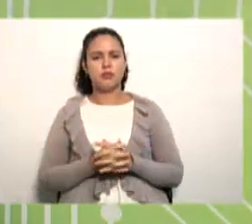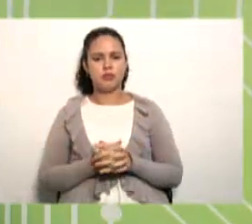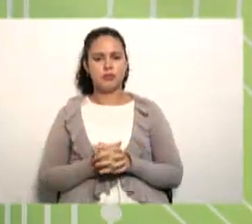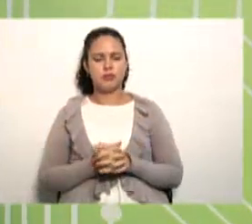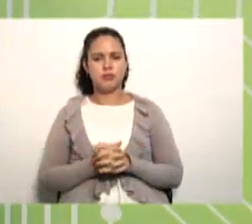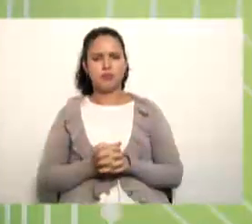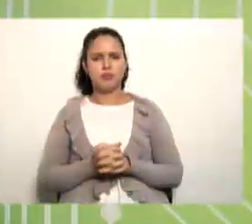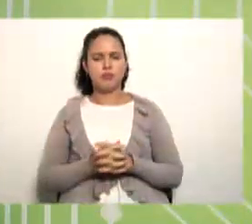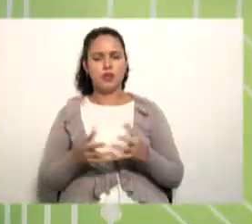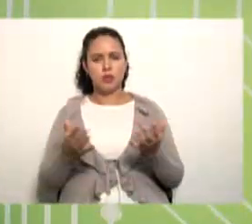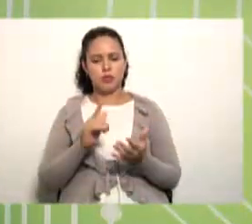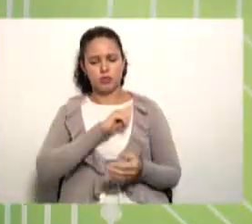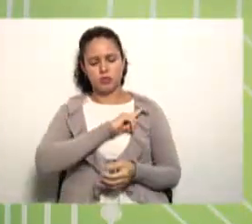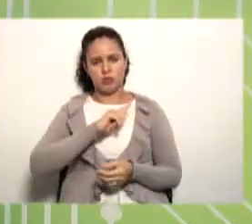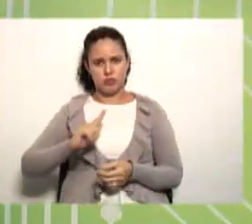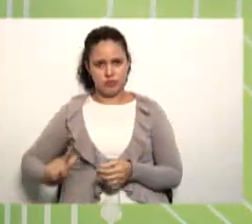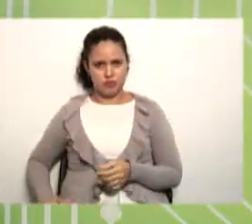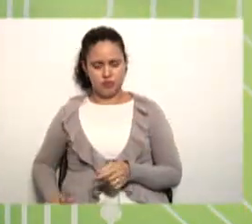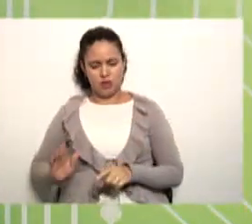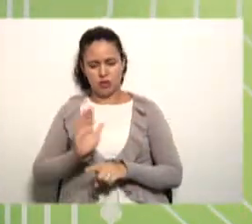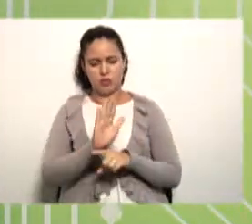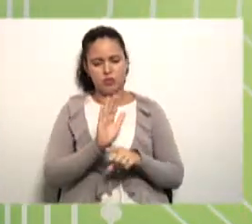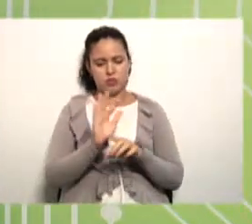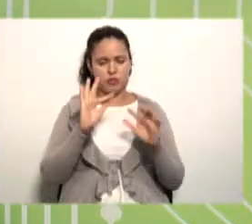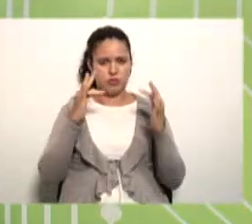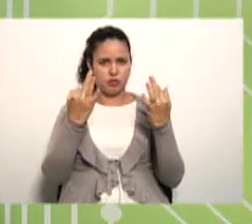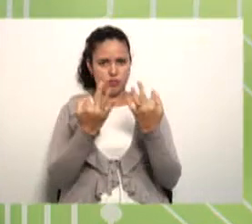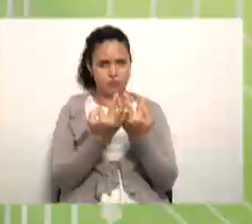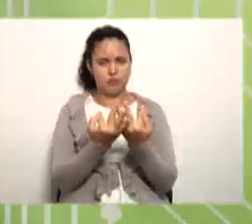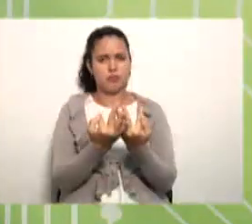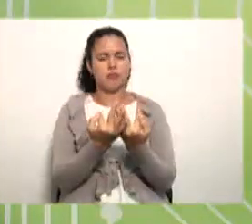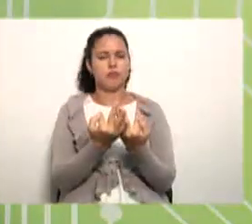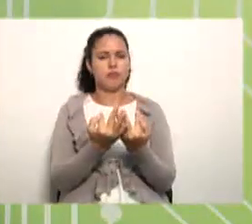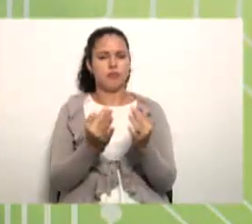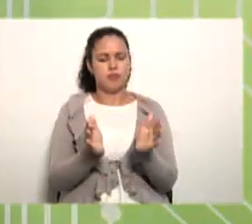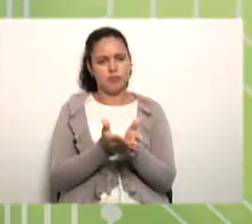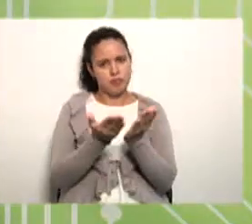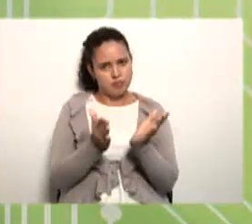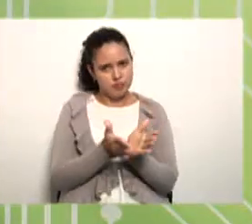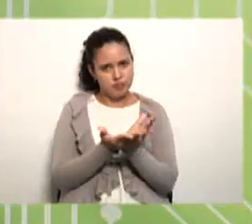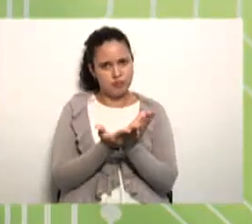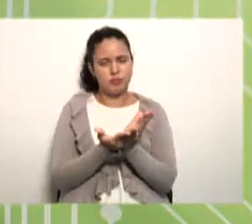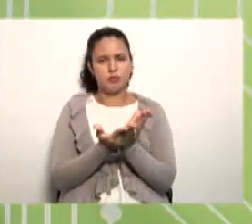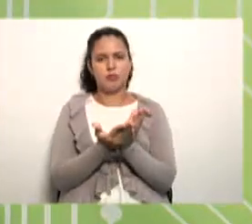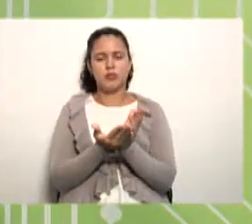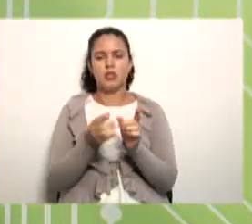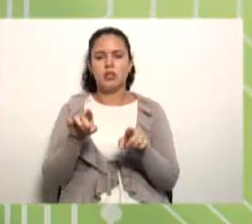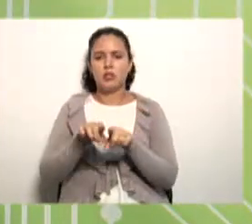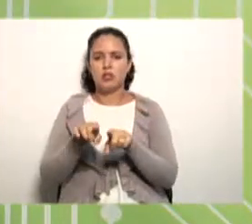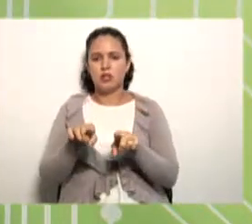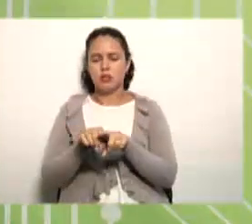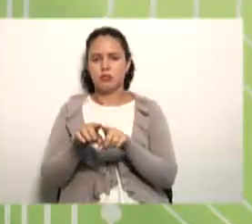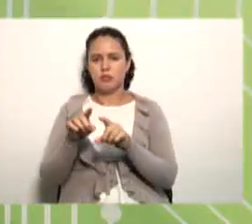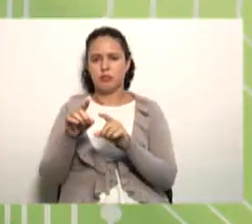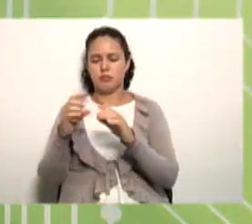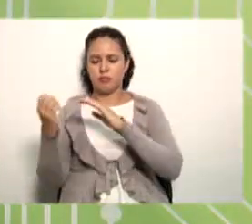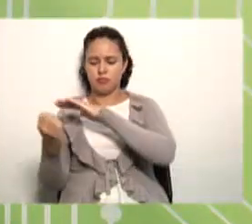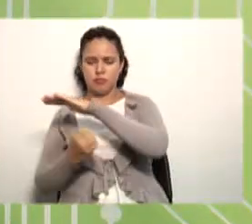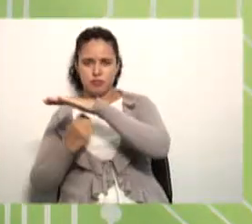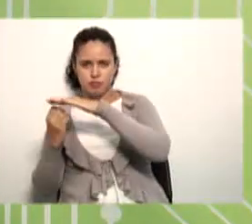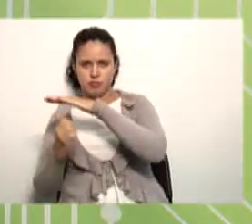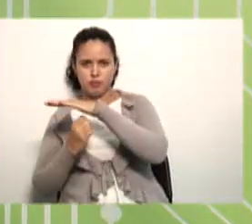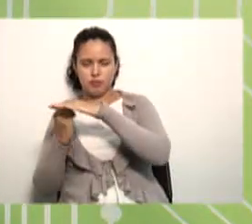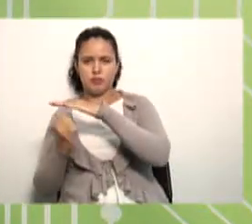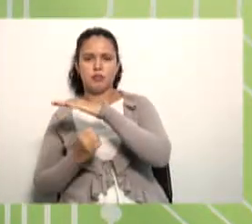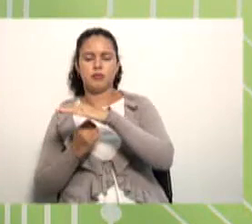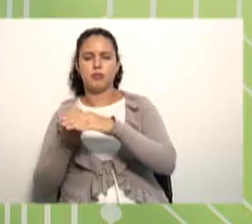buscar auxílio para as famílias mais carentes. É claro que a iniciativa privada, as empresas, elas também se utilizam disso. Por exemplo,